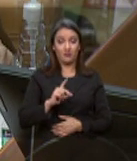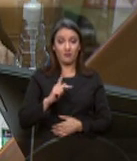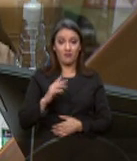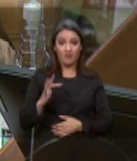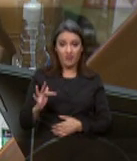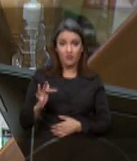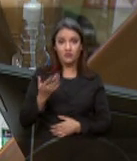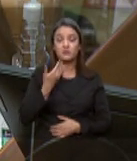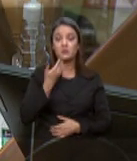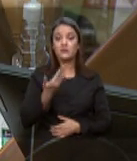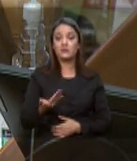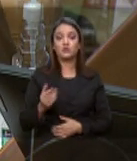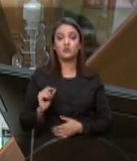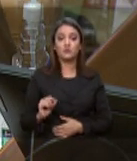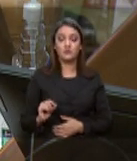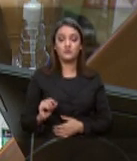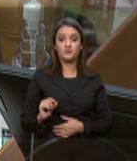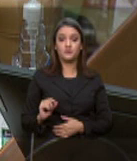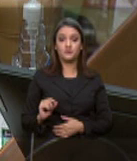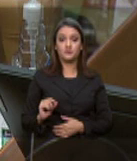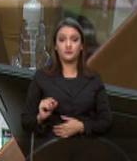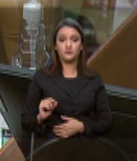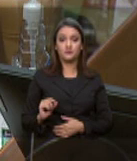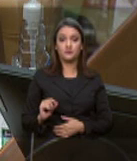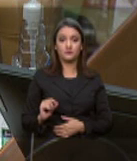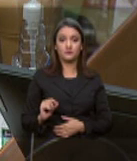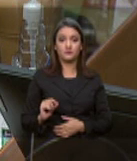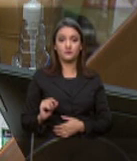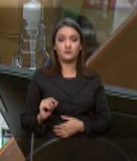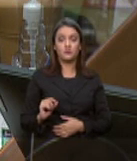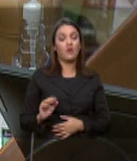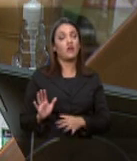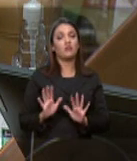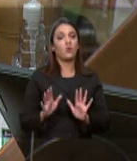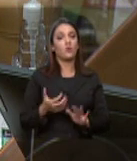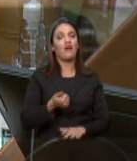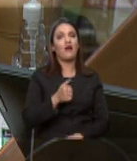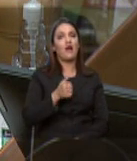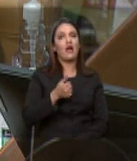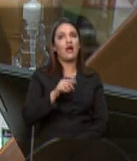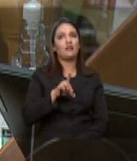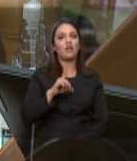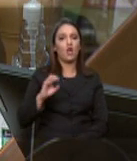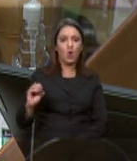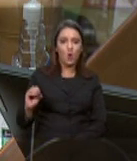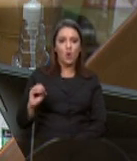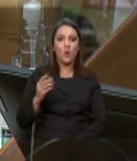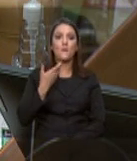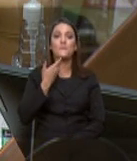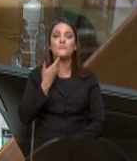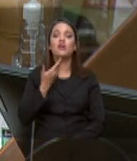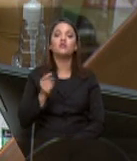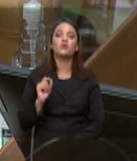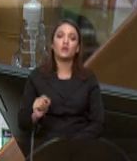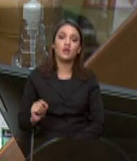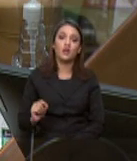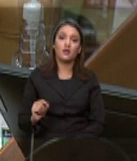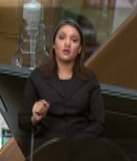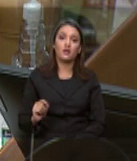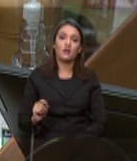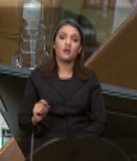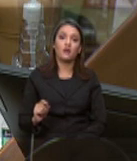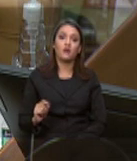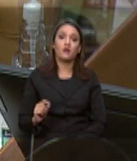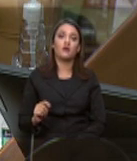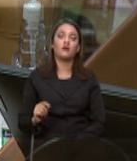preceito fundamental, na ação direta de inconstitucionalidade por omissão, basicamente, na pauta, julgamento era conjunto, que houvesse o